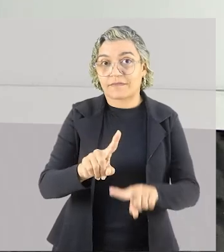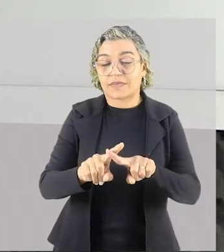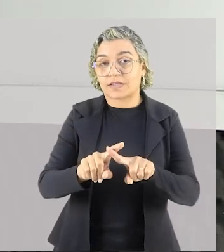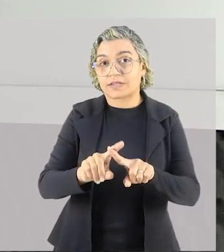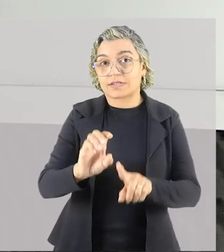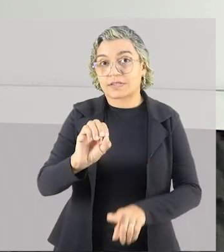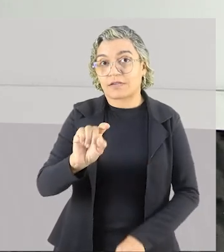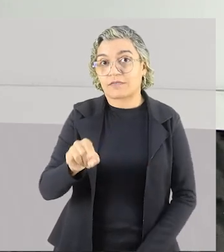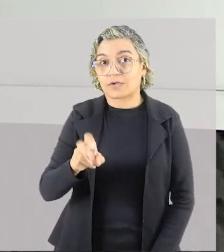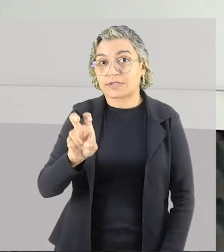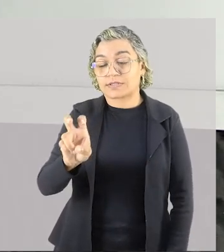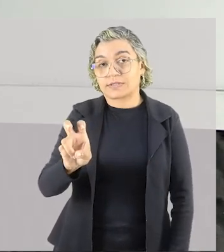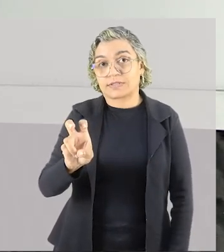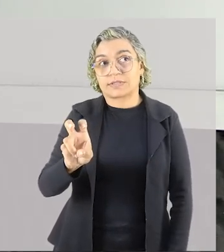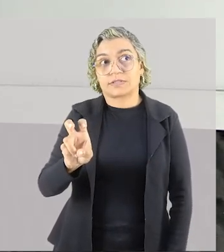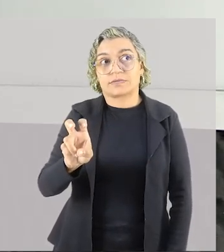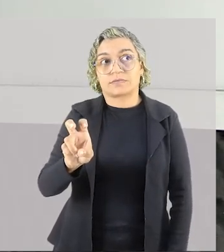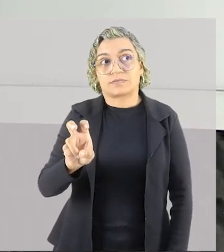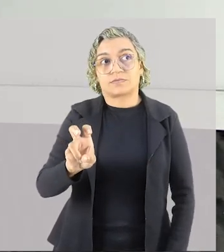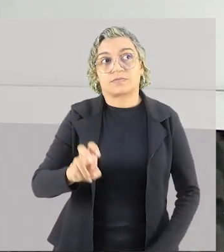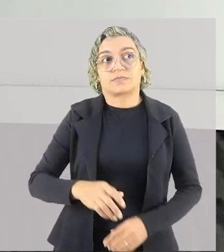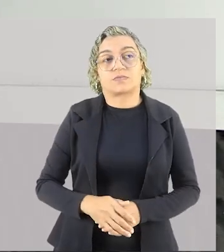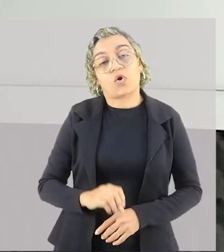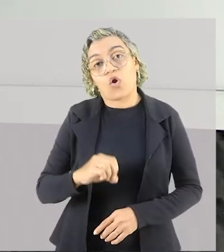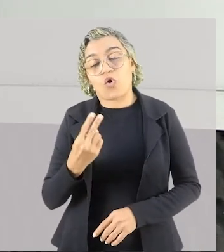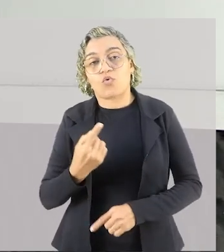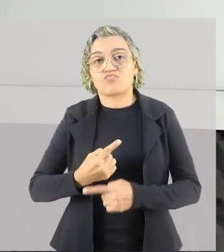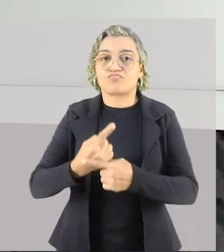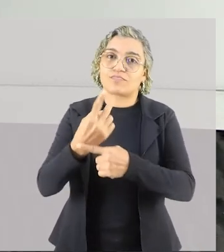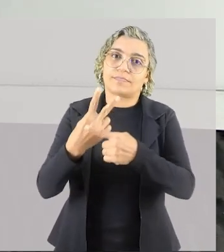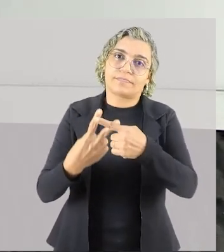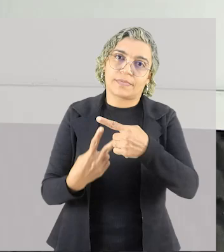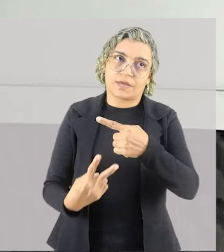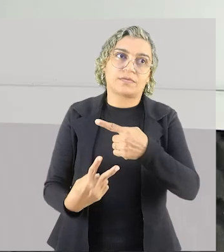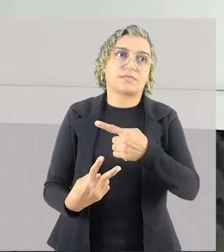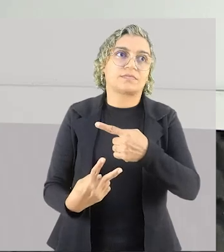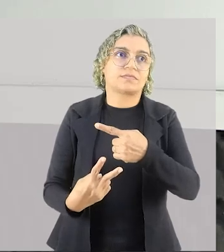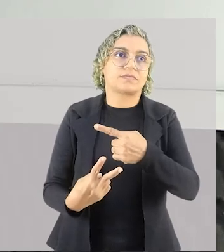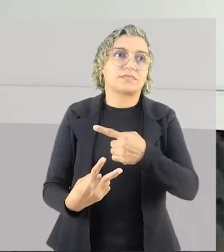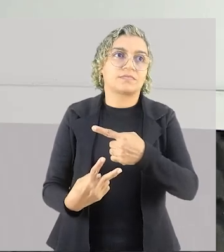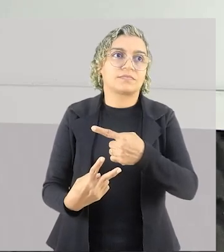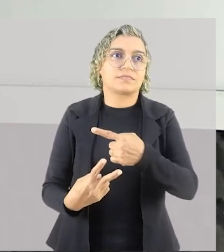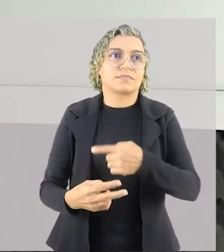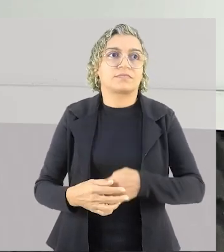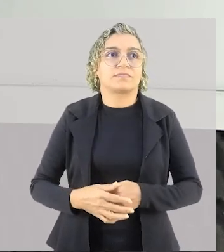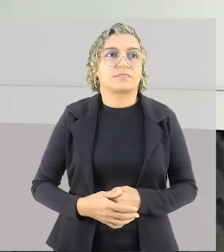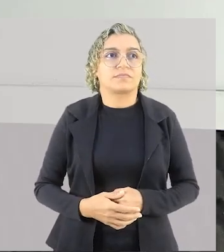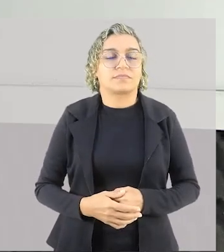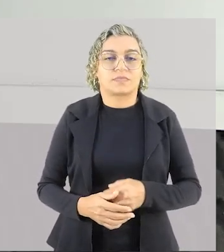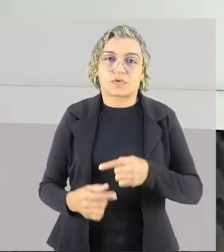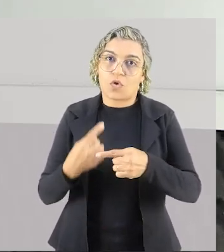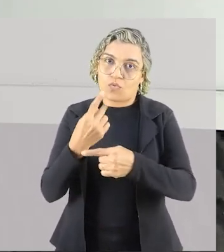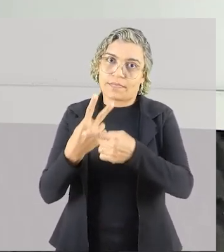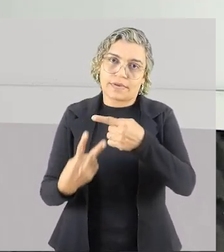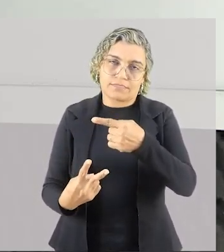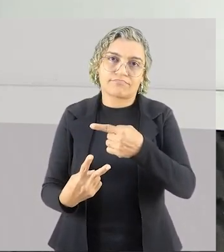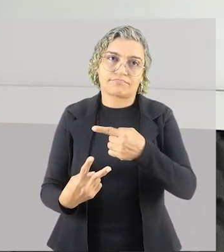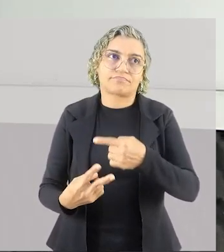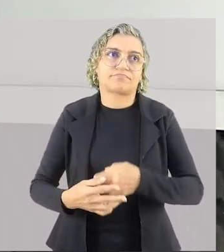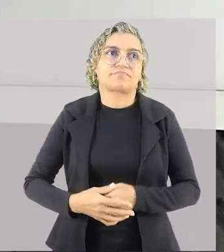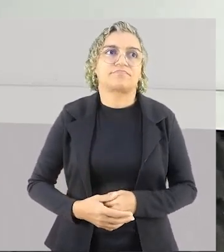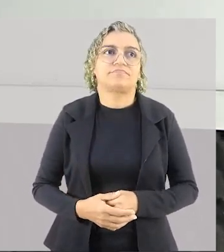vezes 0,5 ou meio, né? Eu vou trabalhar em forma de fração. Ó. Esse 1,5